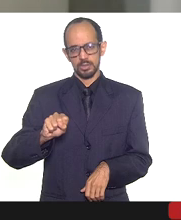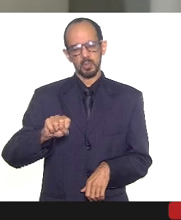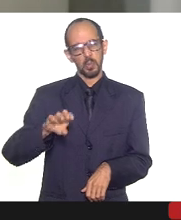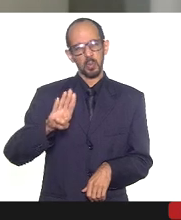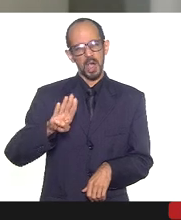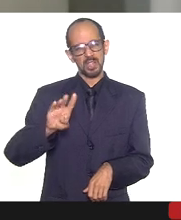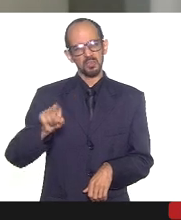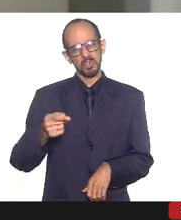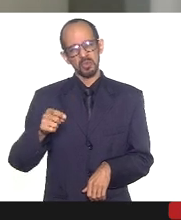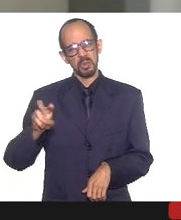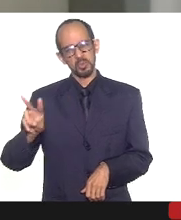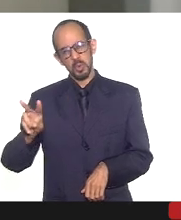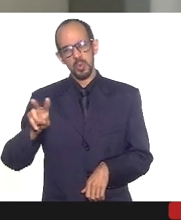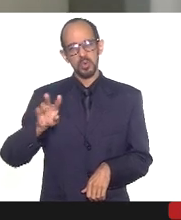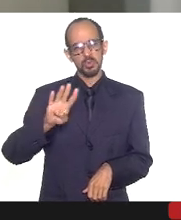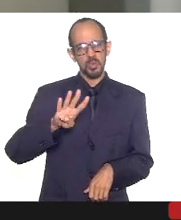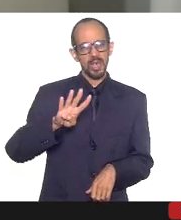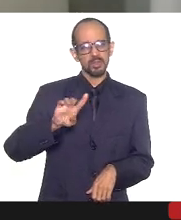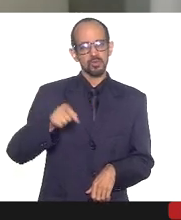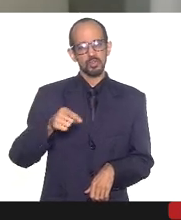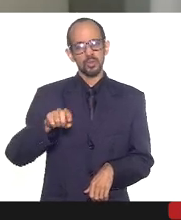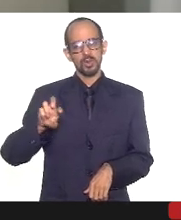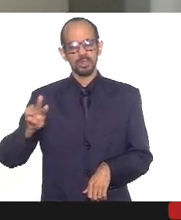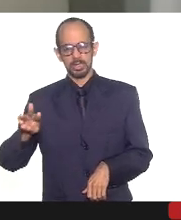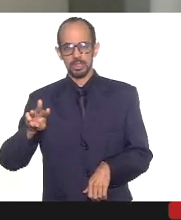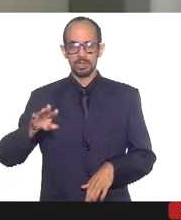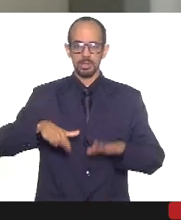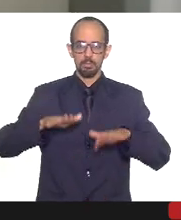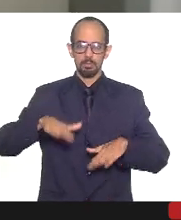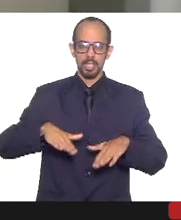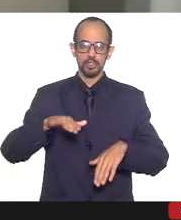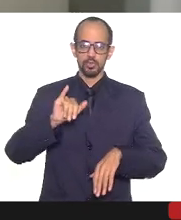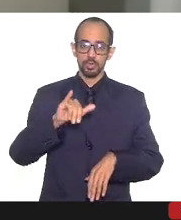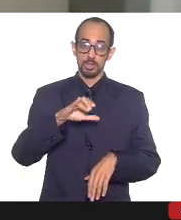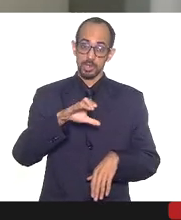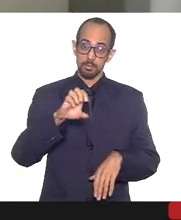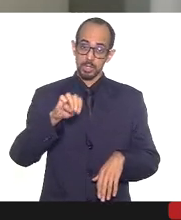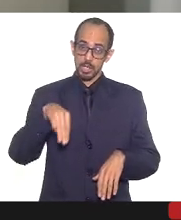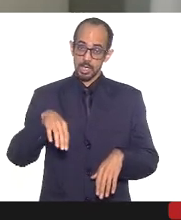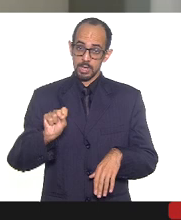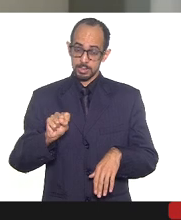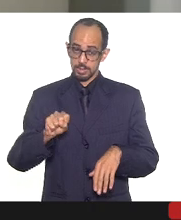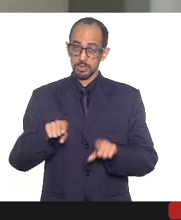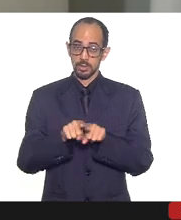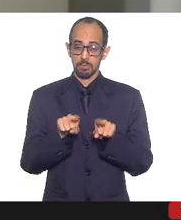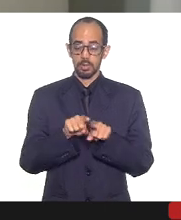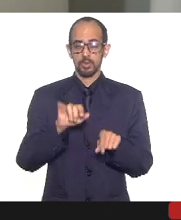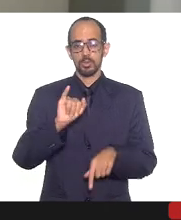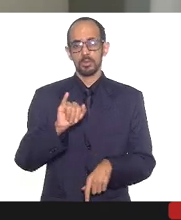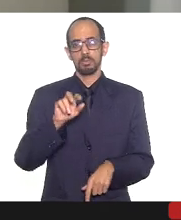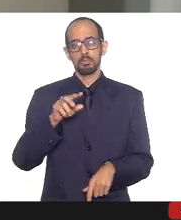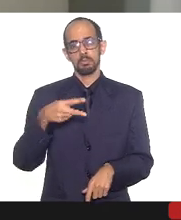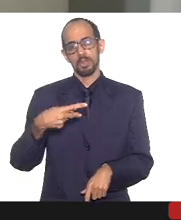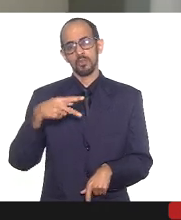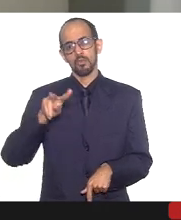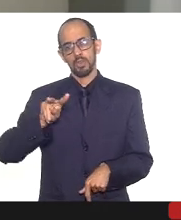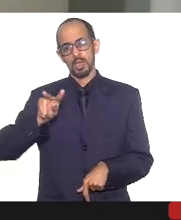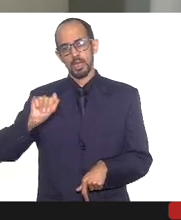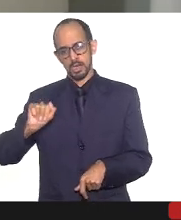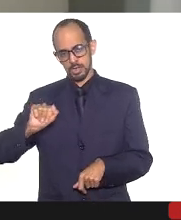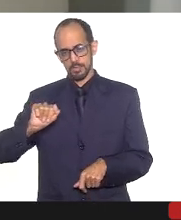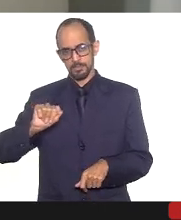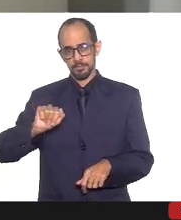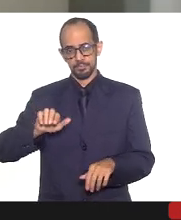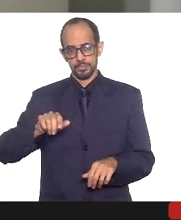4 bilhões e 300, variando em função do ICMS, do IPVA, mas é algo em torno desses valores. Nós